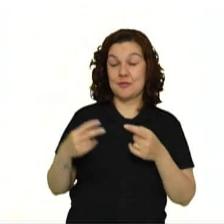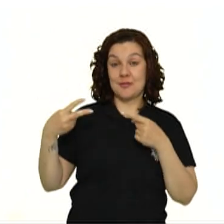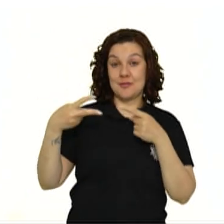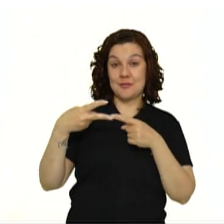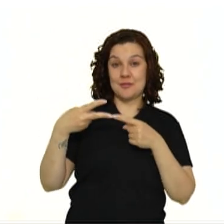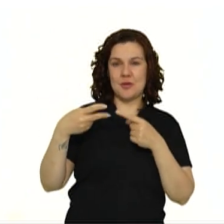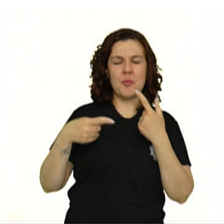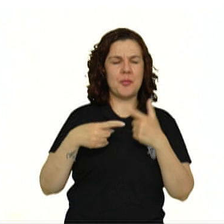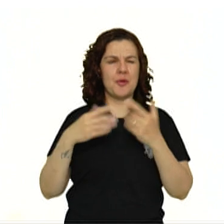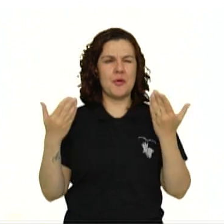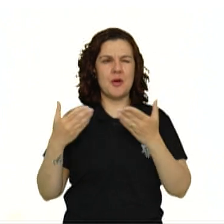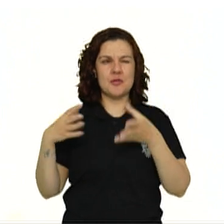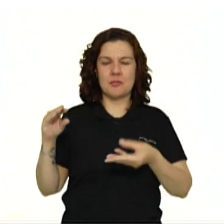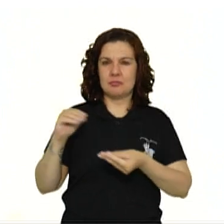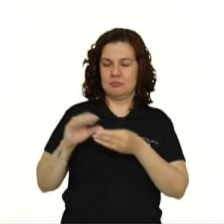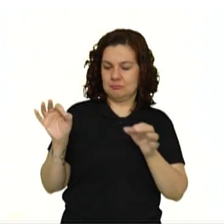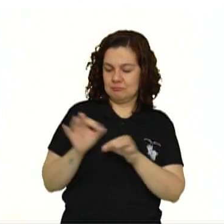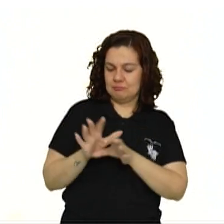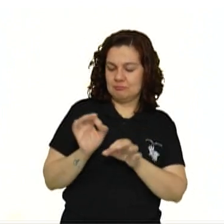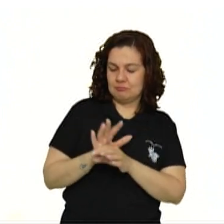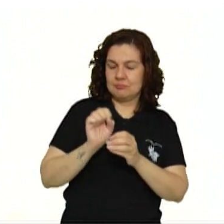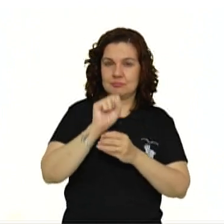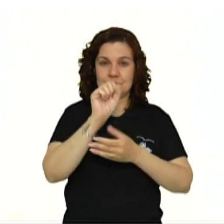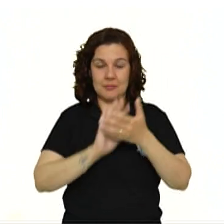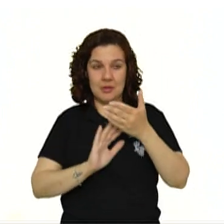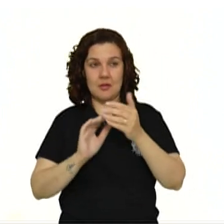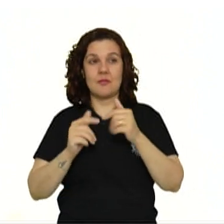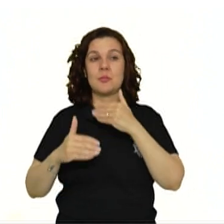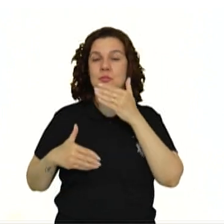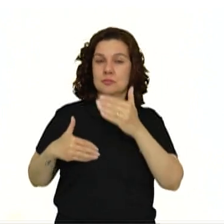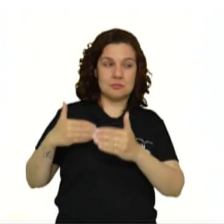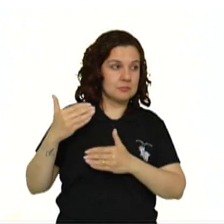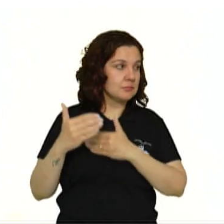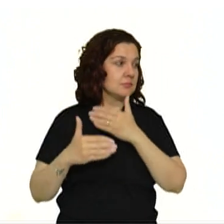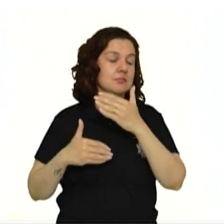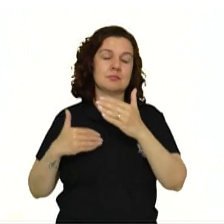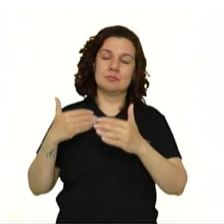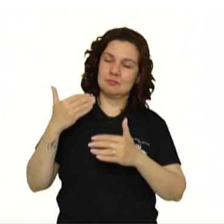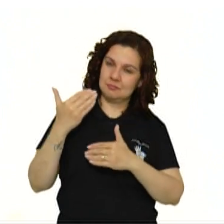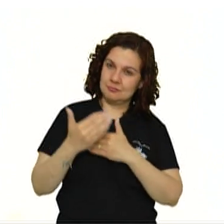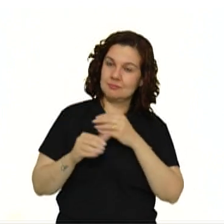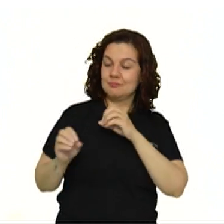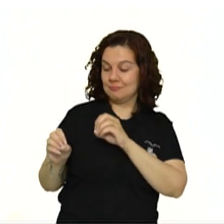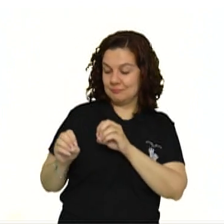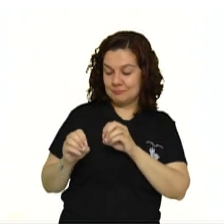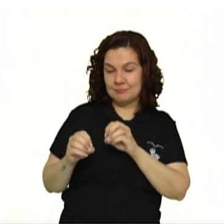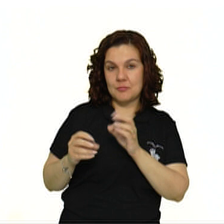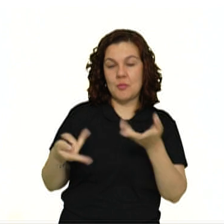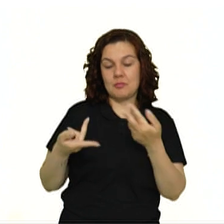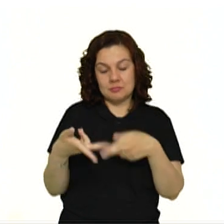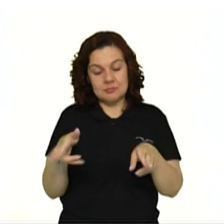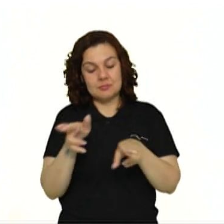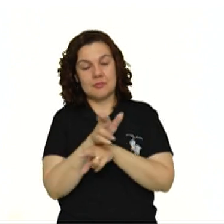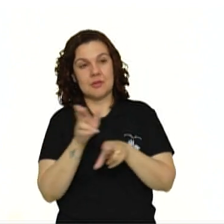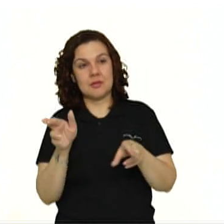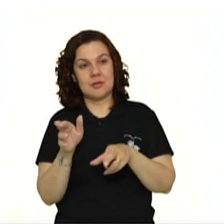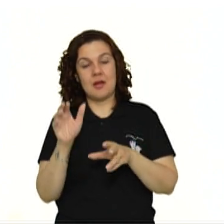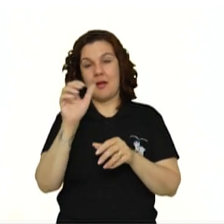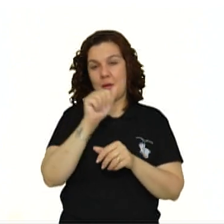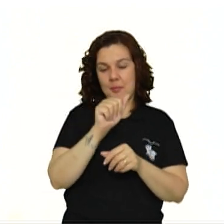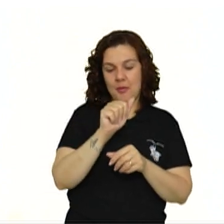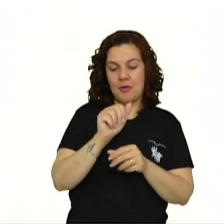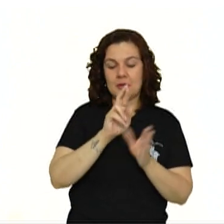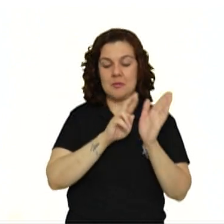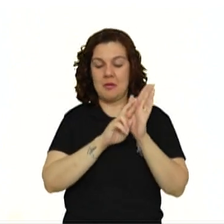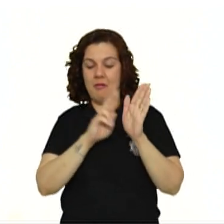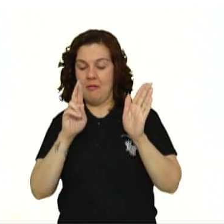é uma aula de resolução de exercício, tá? Então, vamos só trabalhar com as relações do apótema,